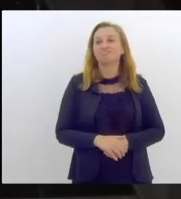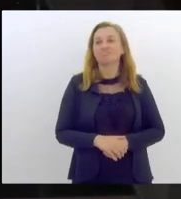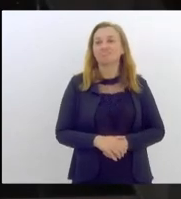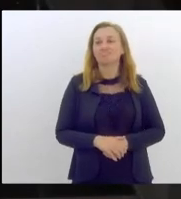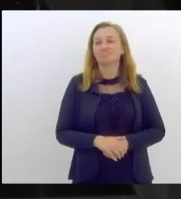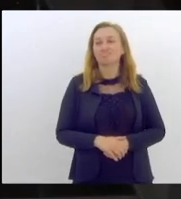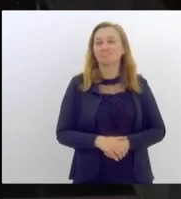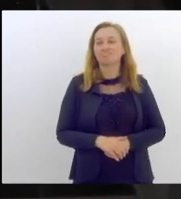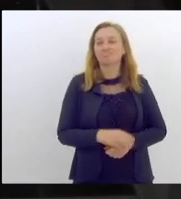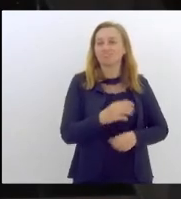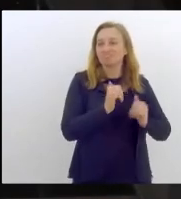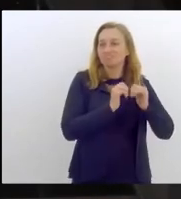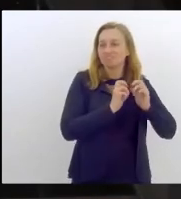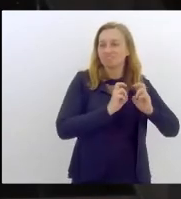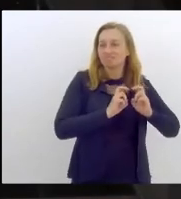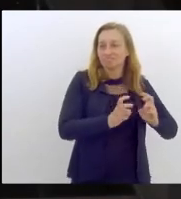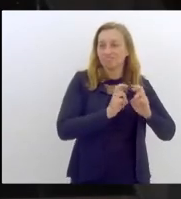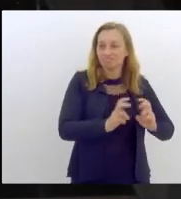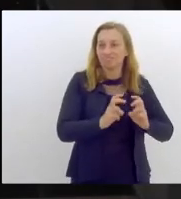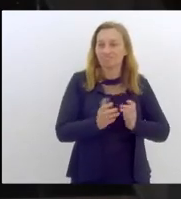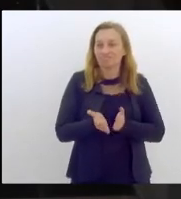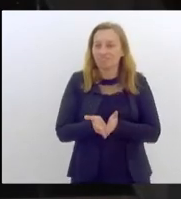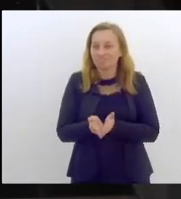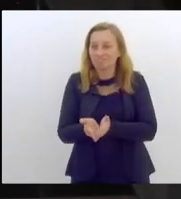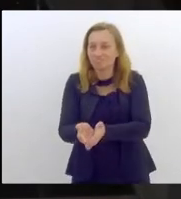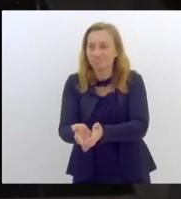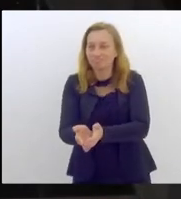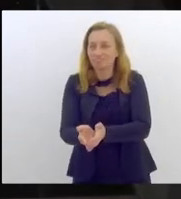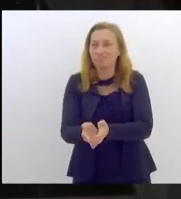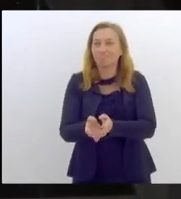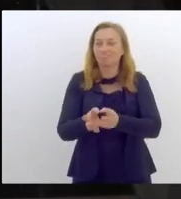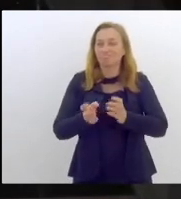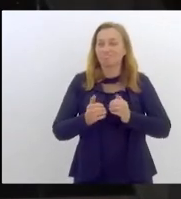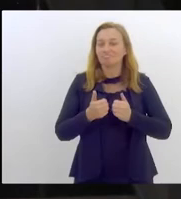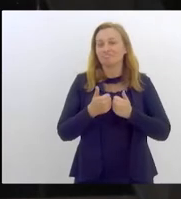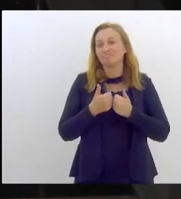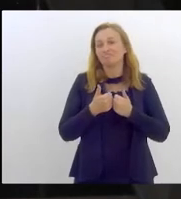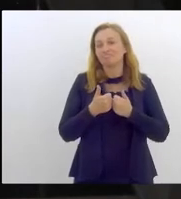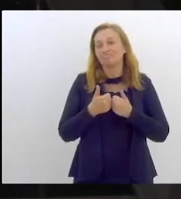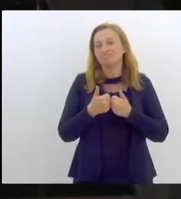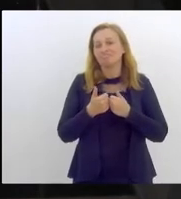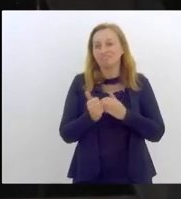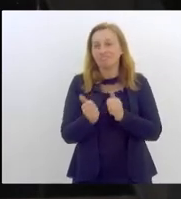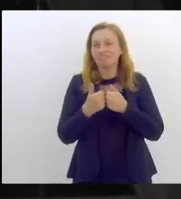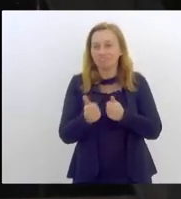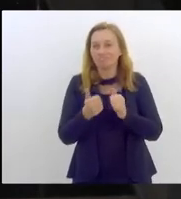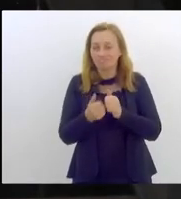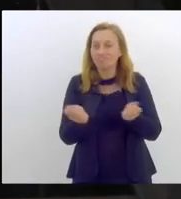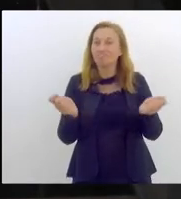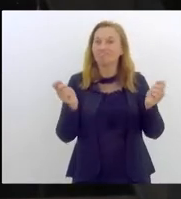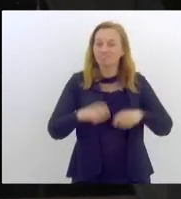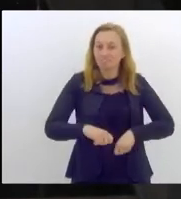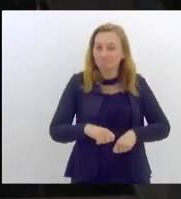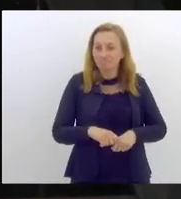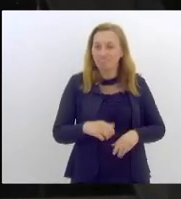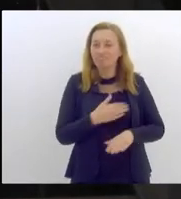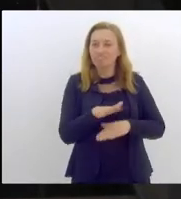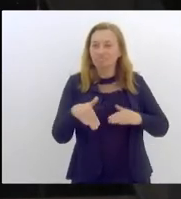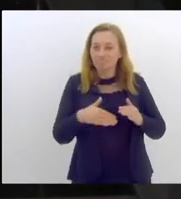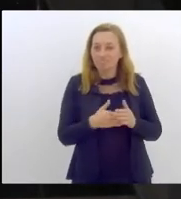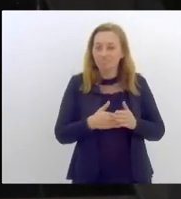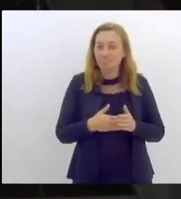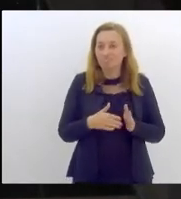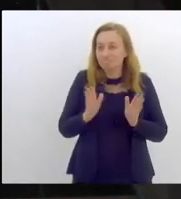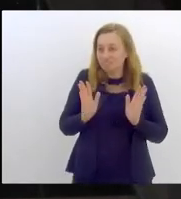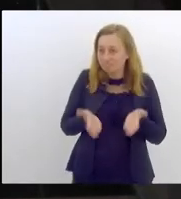nos trens barcas né Transportes mais a possibilidade daqueles e daquelas